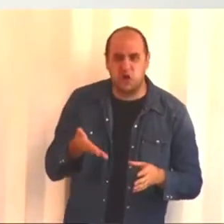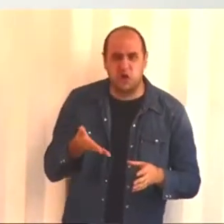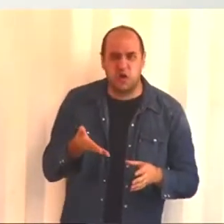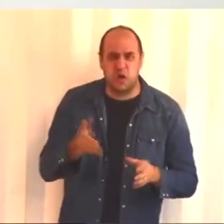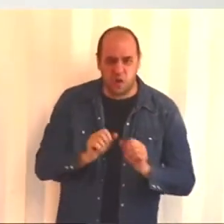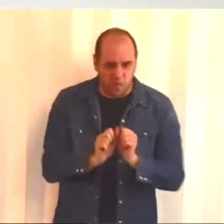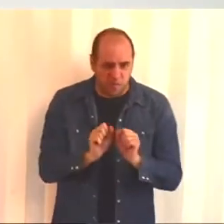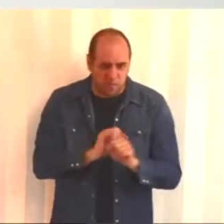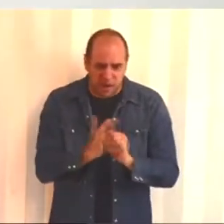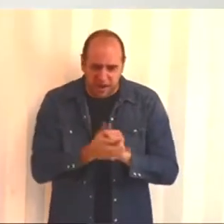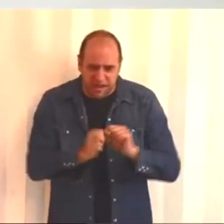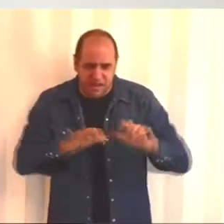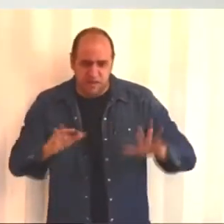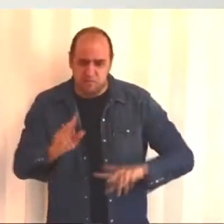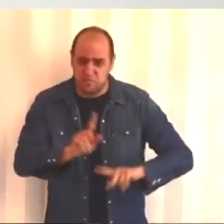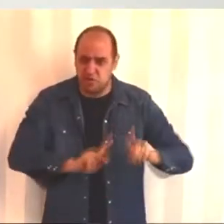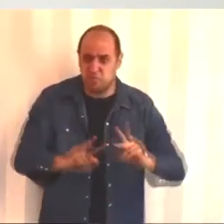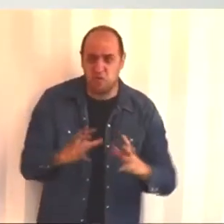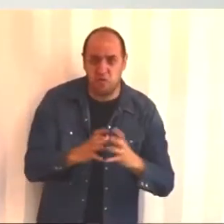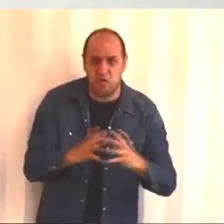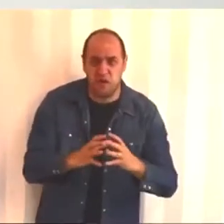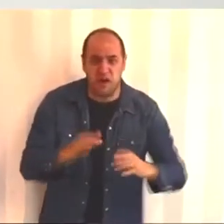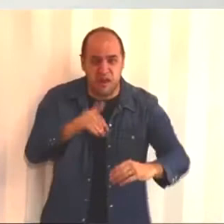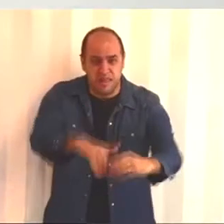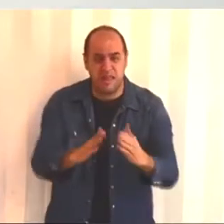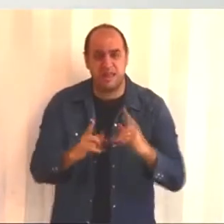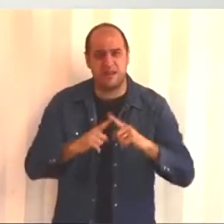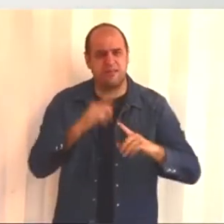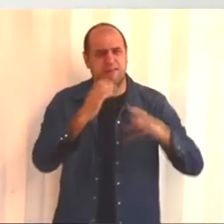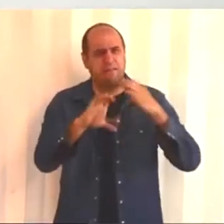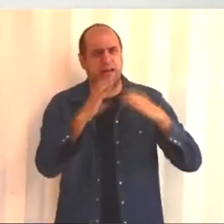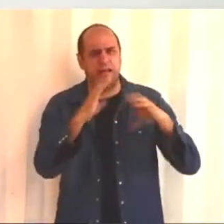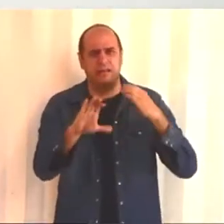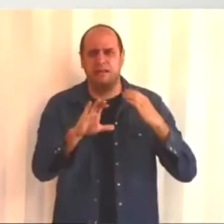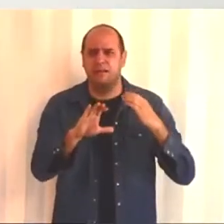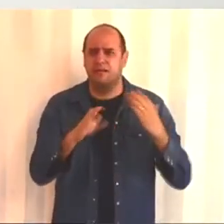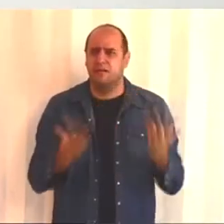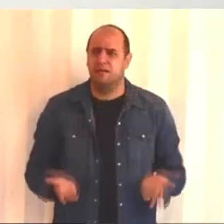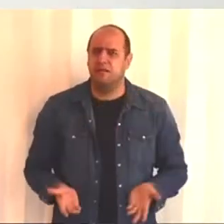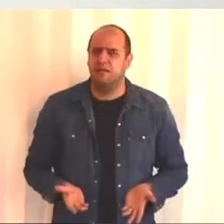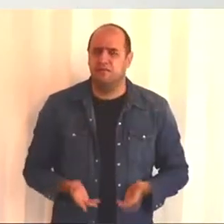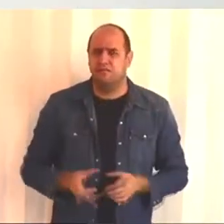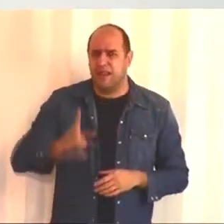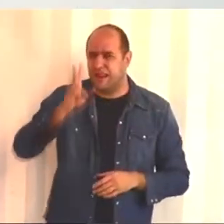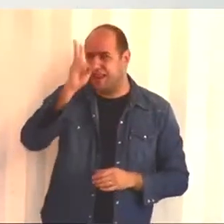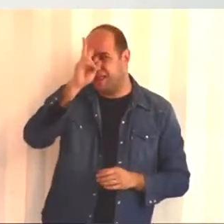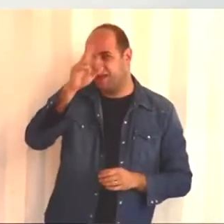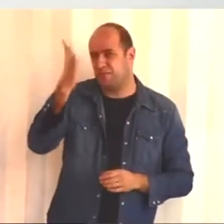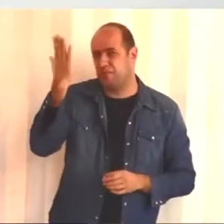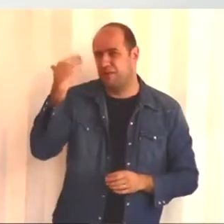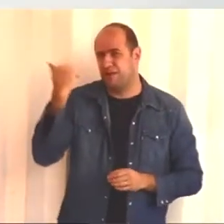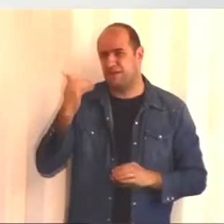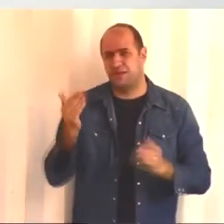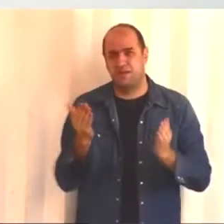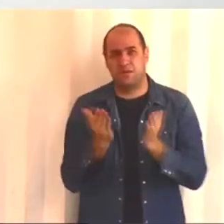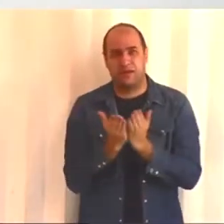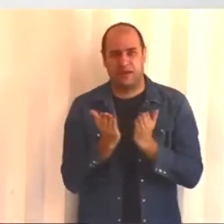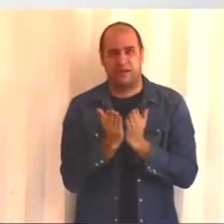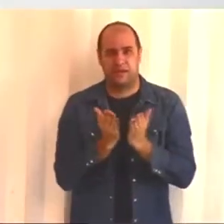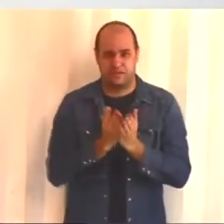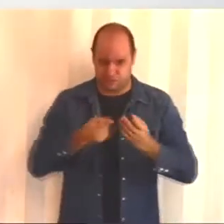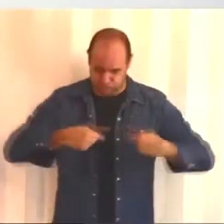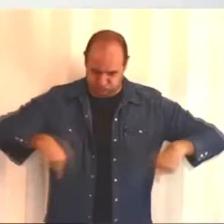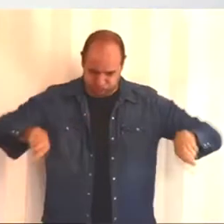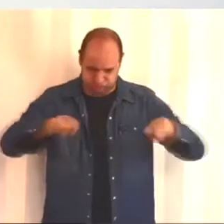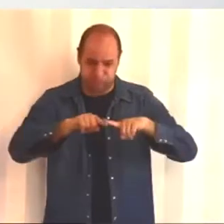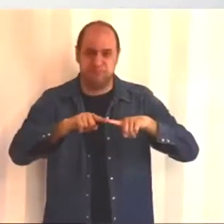meio da pandemia, a igreja continua cantando. Lembram? Nos primeiros séculos da era da igreja, da era cristã, os crentes naquelas